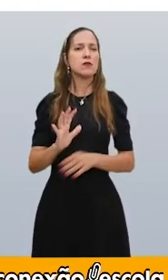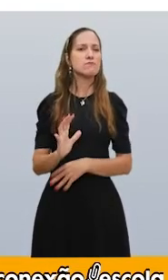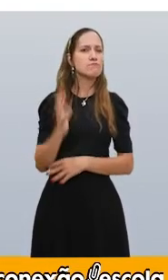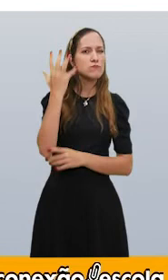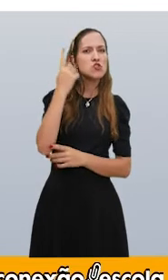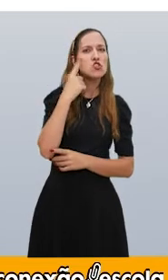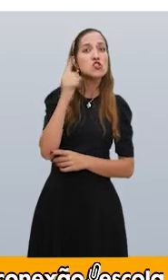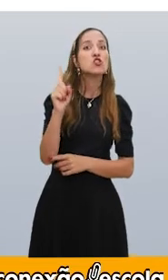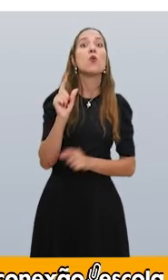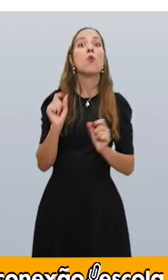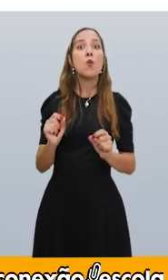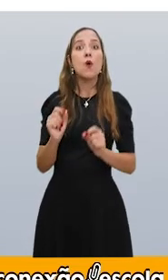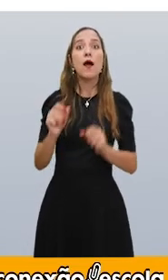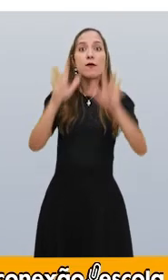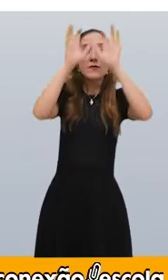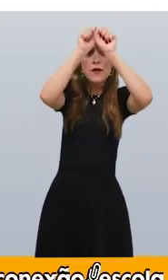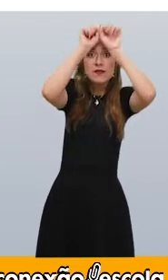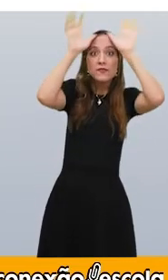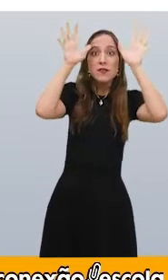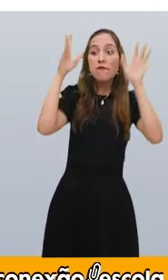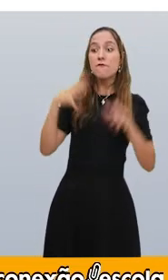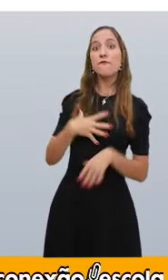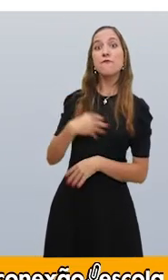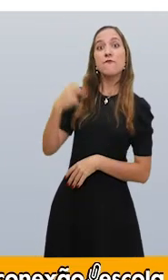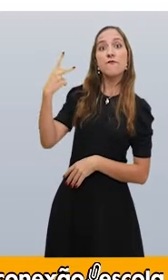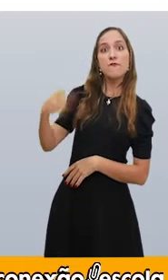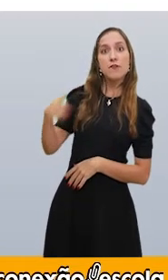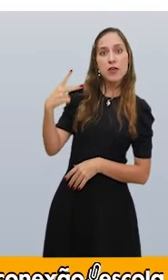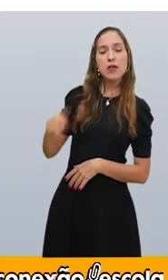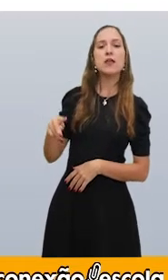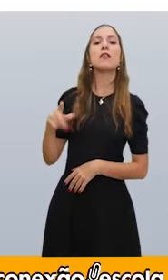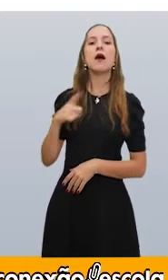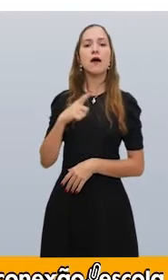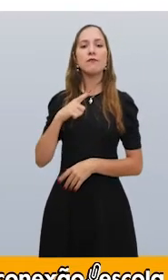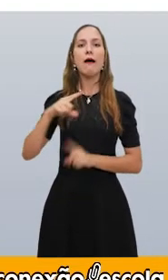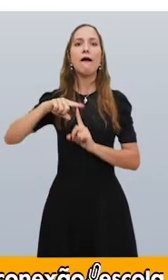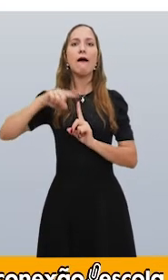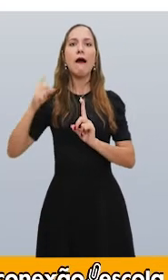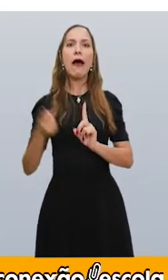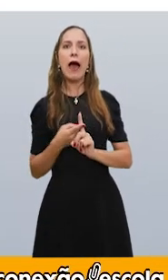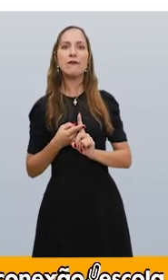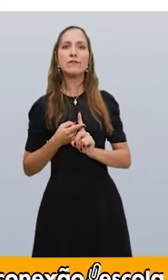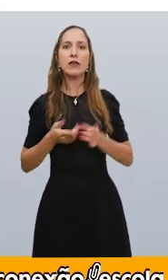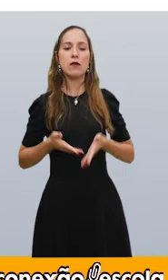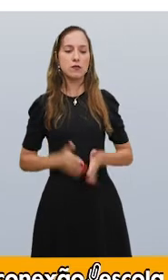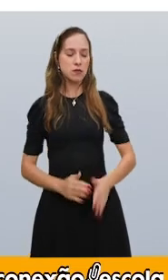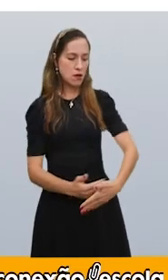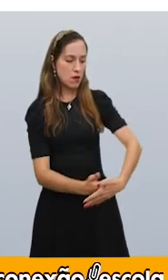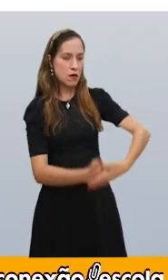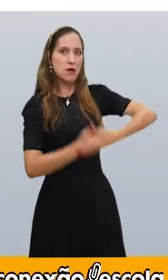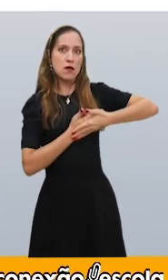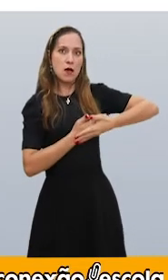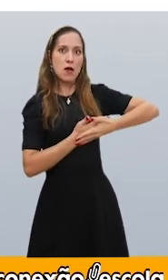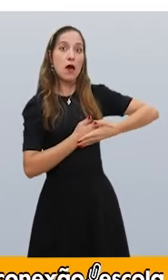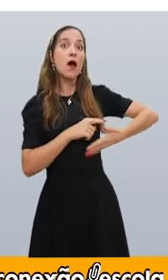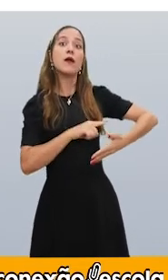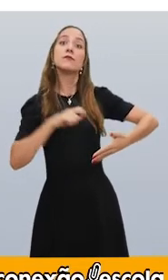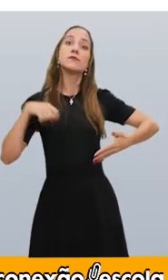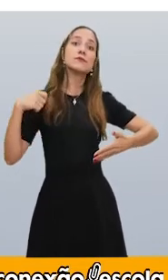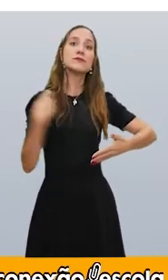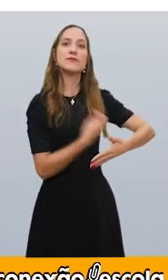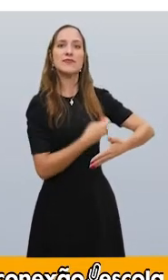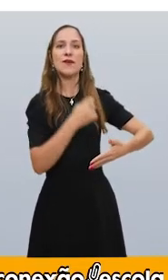dia, Iaçá, a filha do cacique, apareceu com uma filha entre os